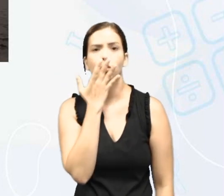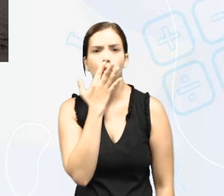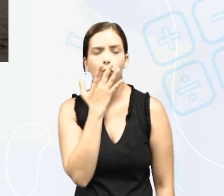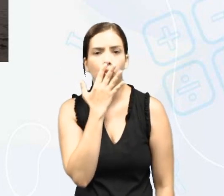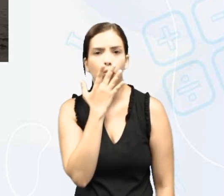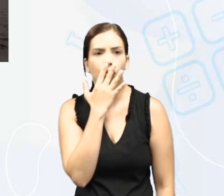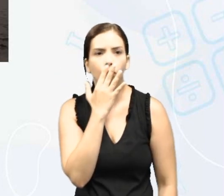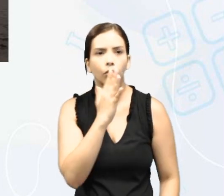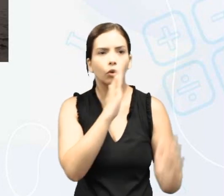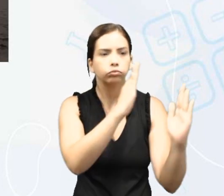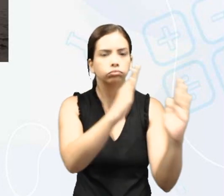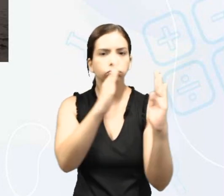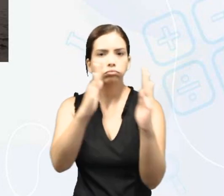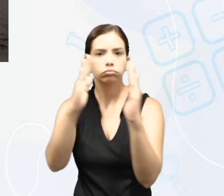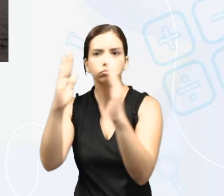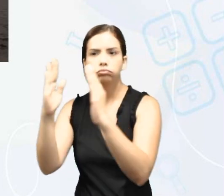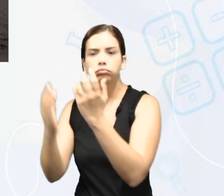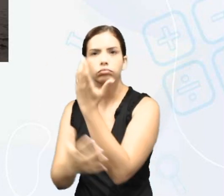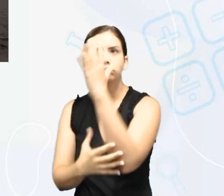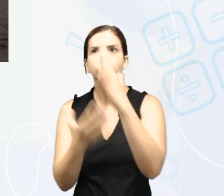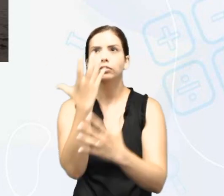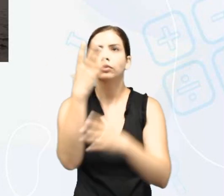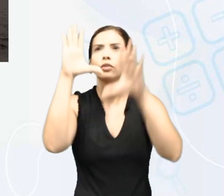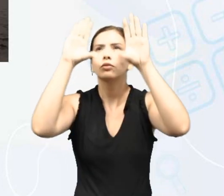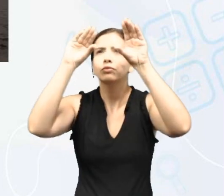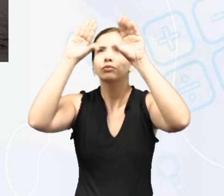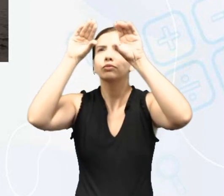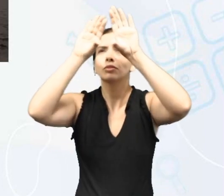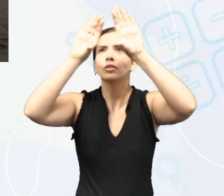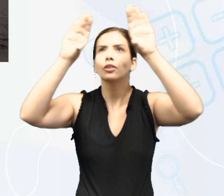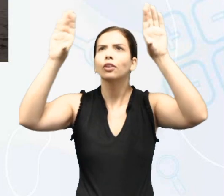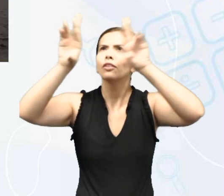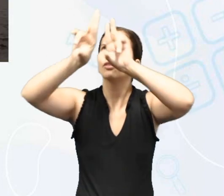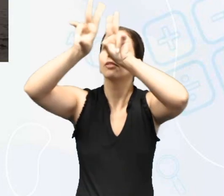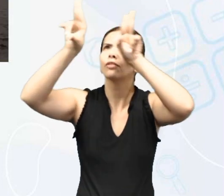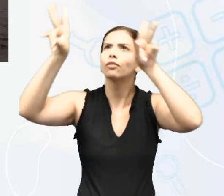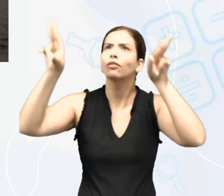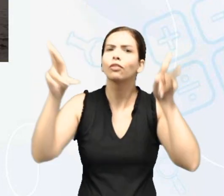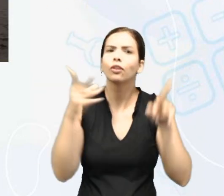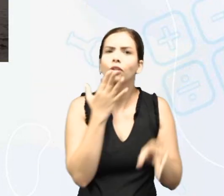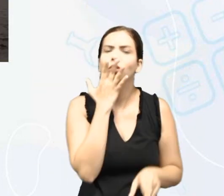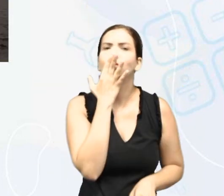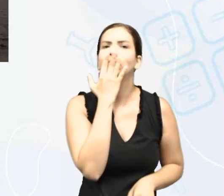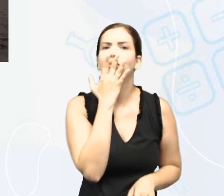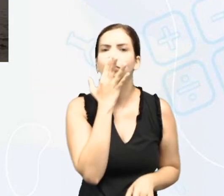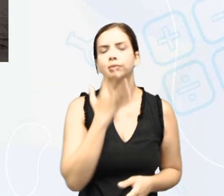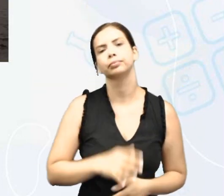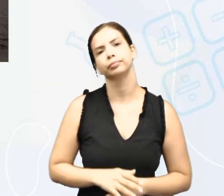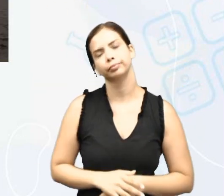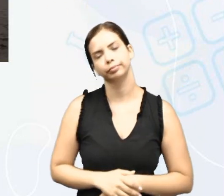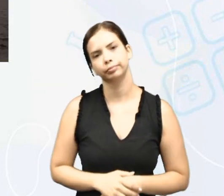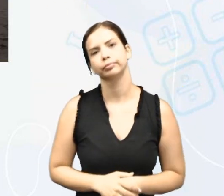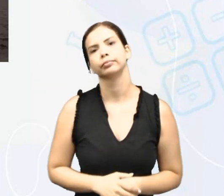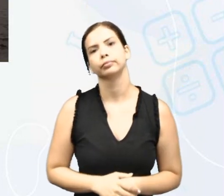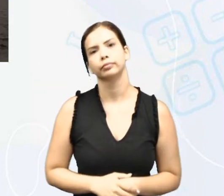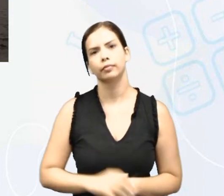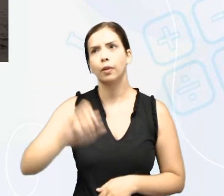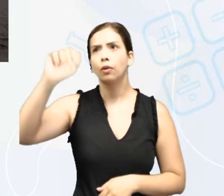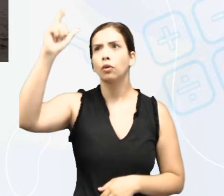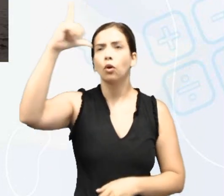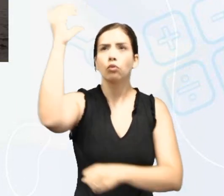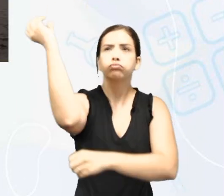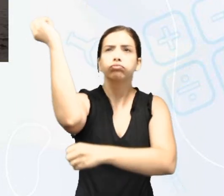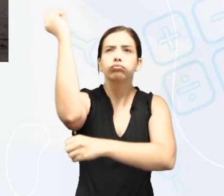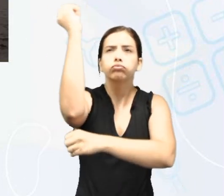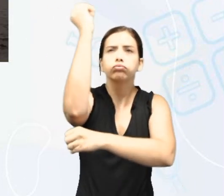degradê, né? Você vê que na nuvem ela tem umas nuances diferentes da cor, né? Porque aí ela, já o sol está se